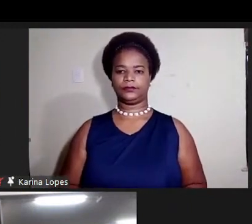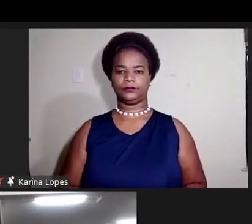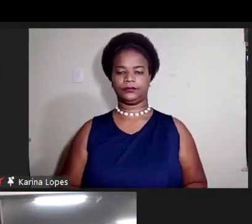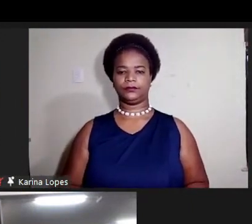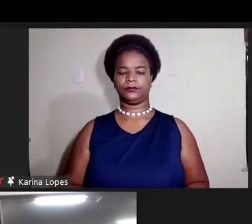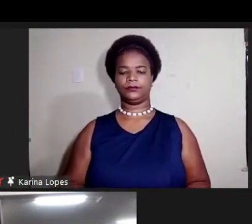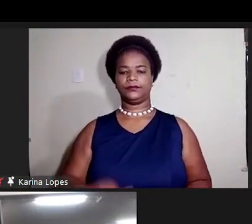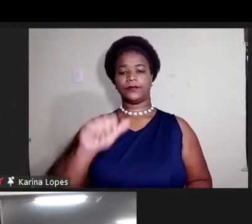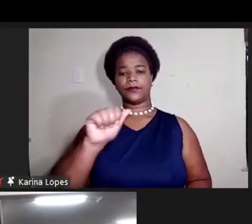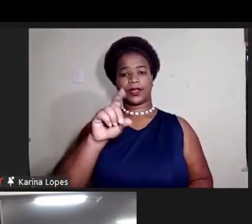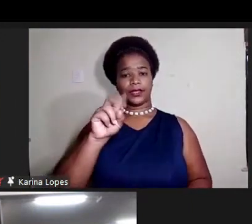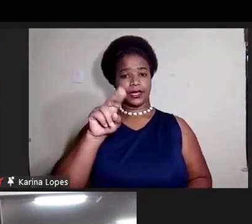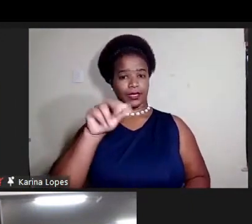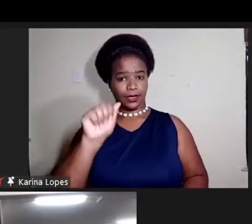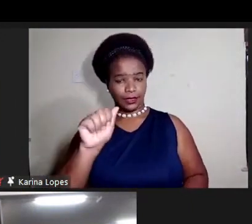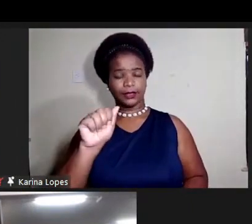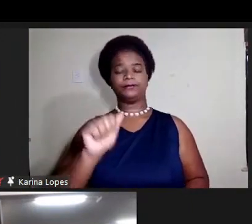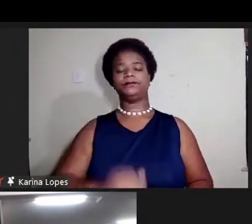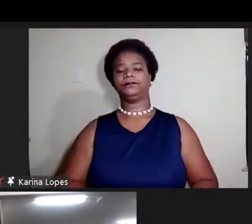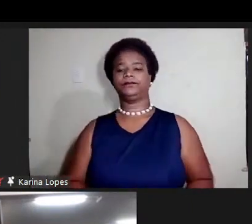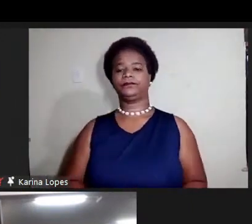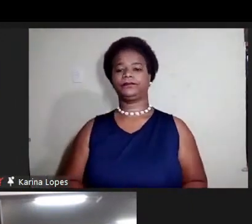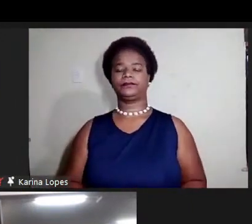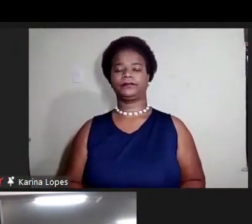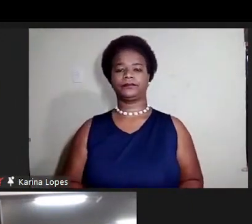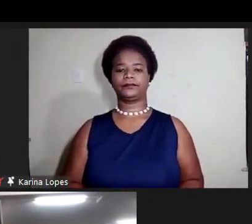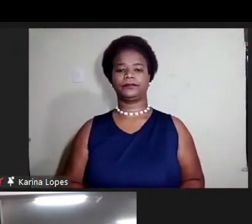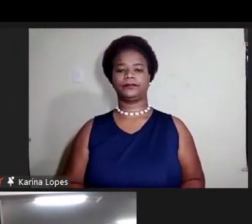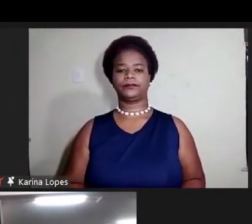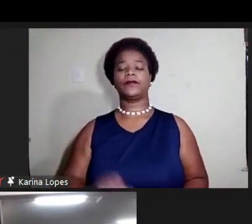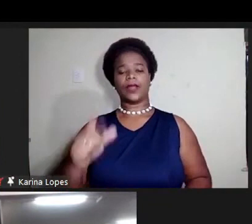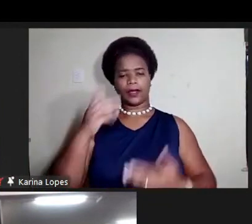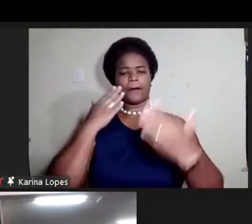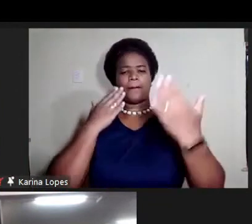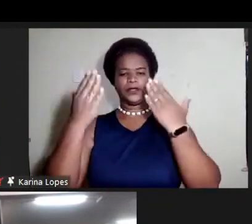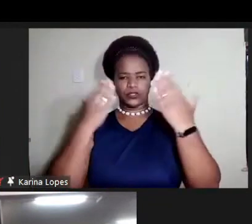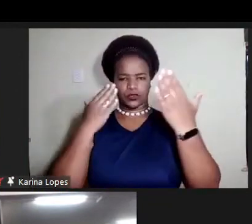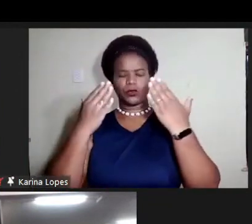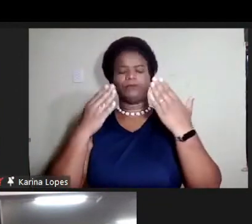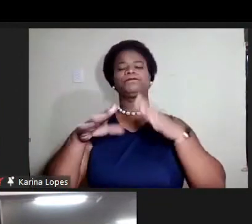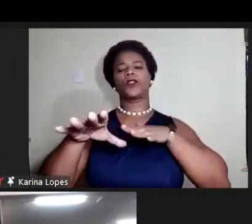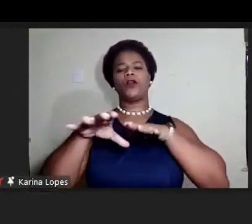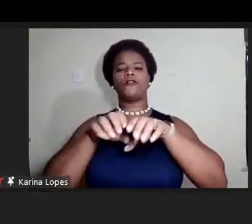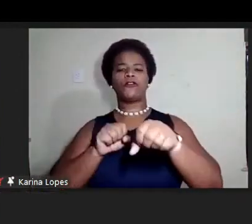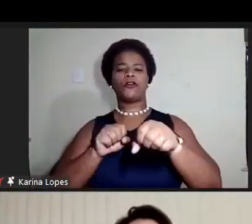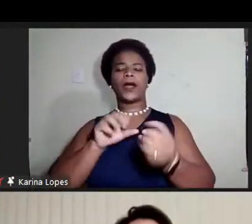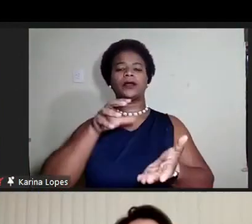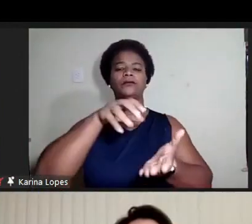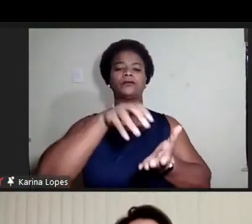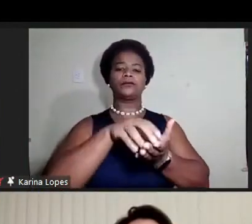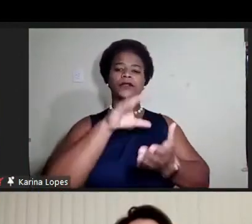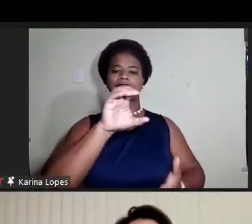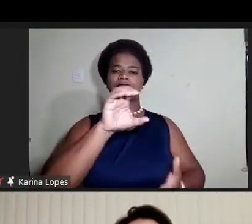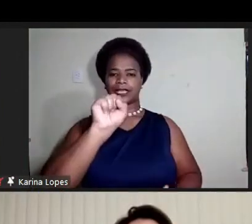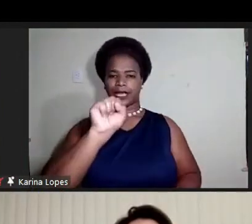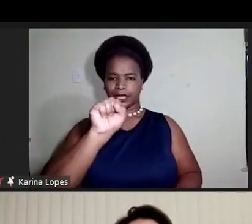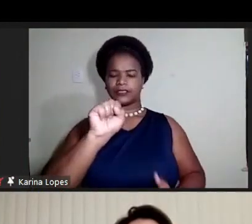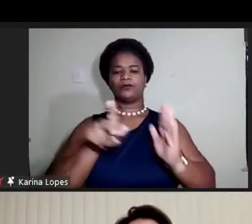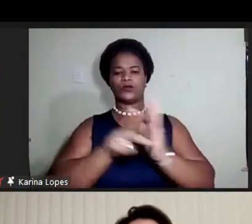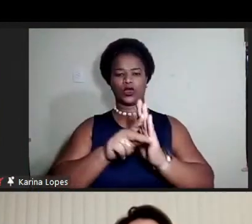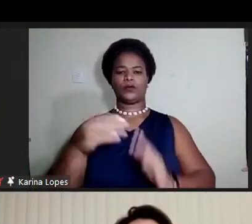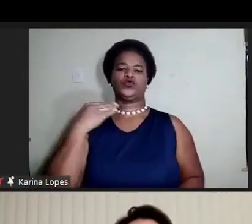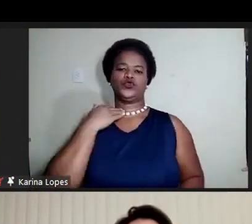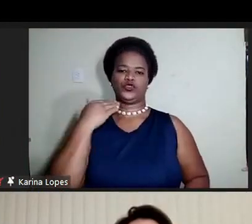Adriana Abreu de Andrade Souza, psicóloga, formada pelo Centro de Ensino Superior de Juiz de Fora,